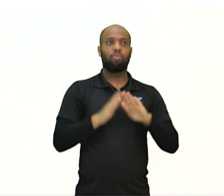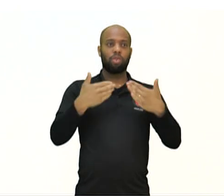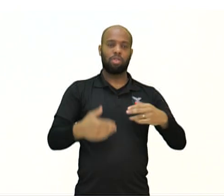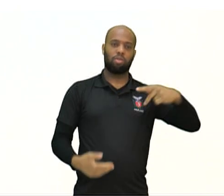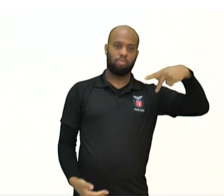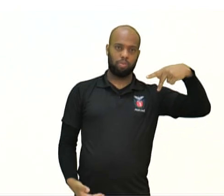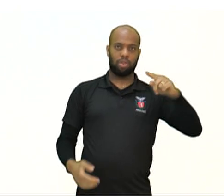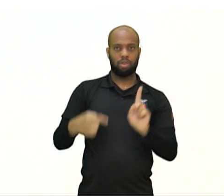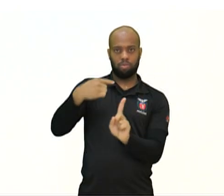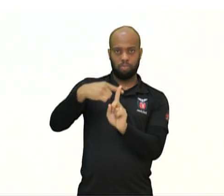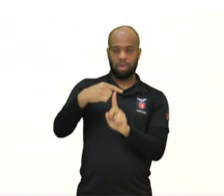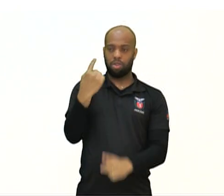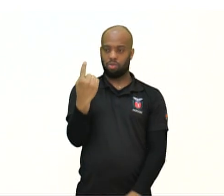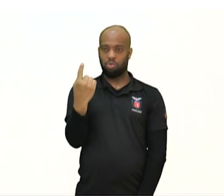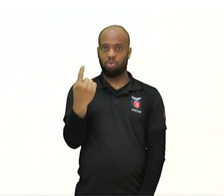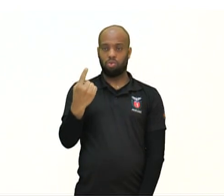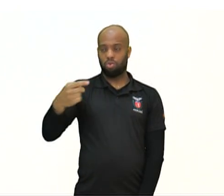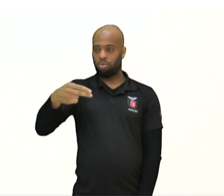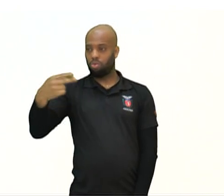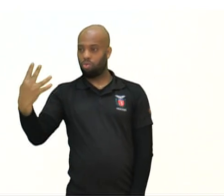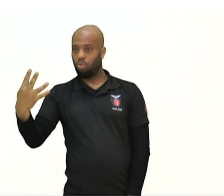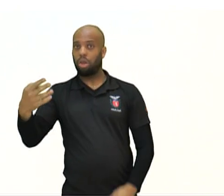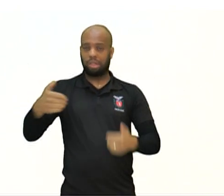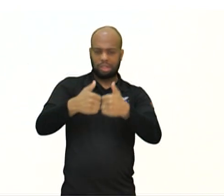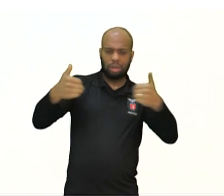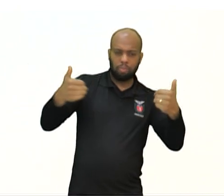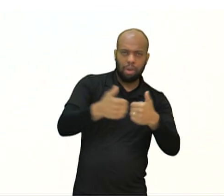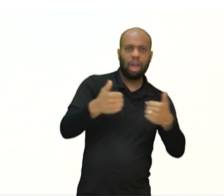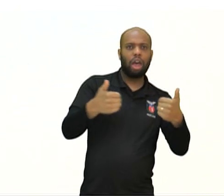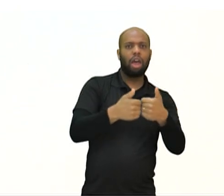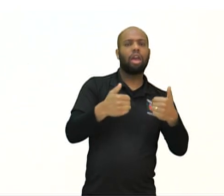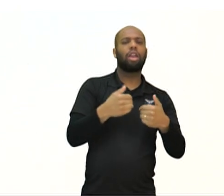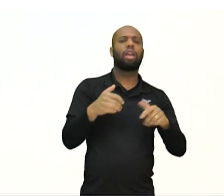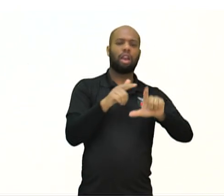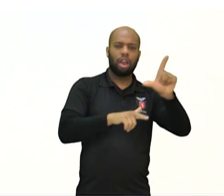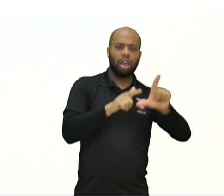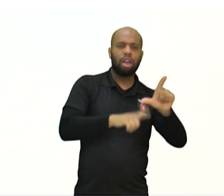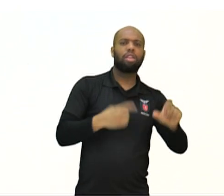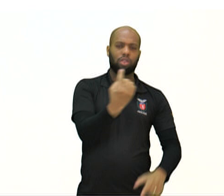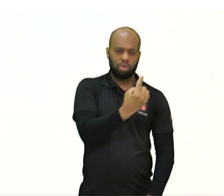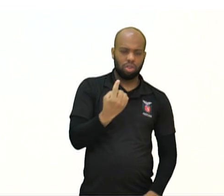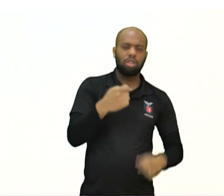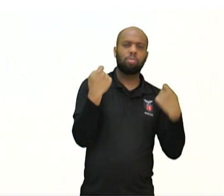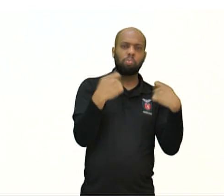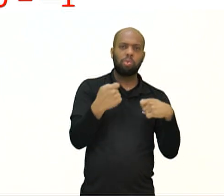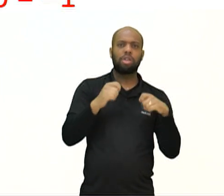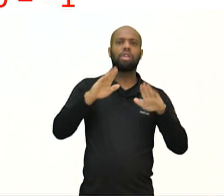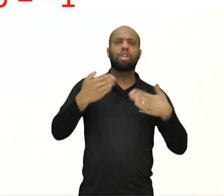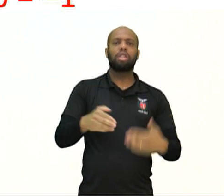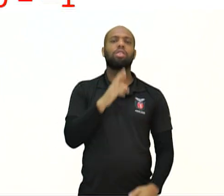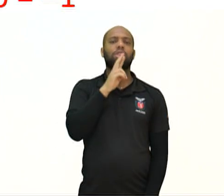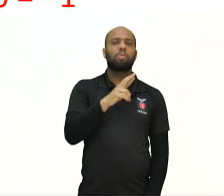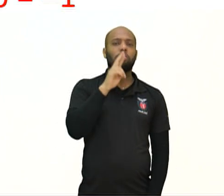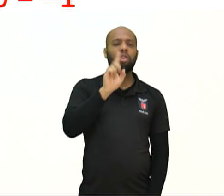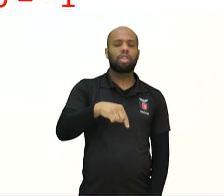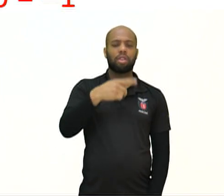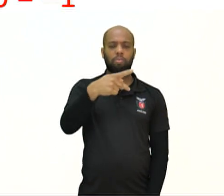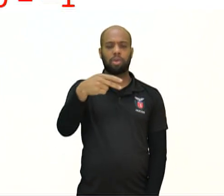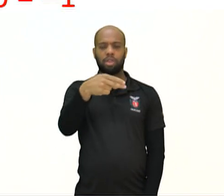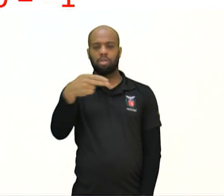igual a 4, letra para um lado, número para o outro. Então, 1 estava mais, passou menos, resultou em P igual a